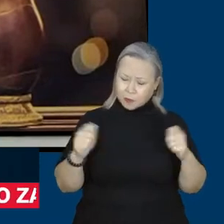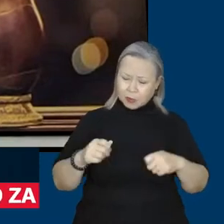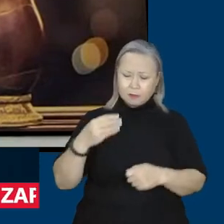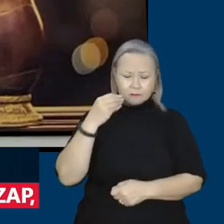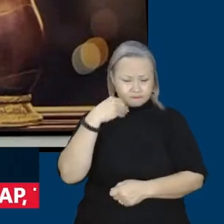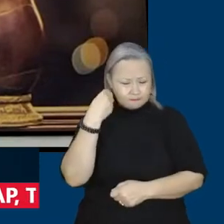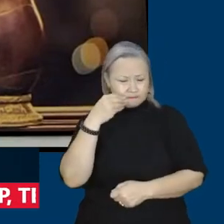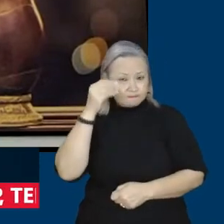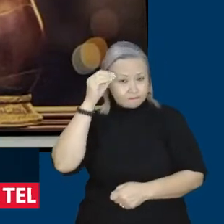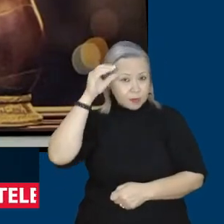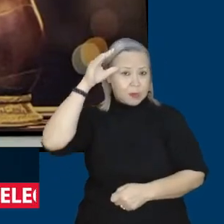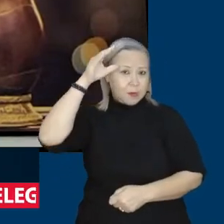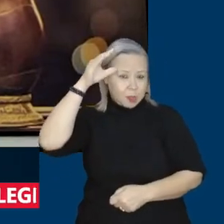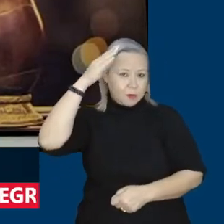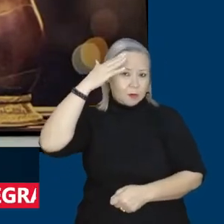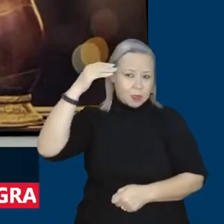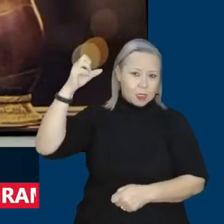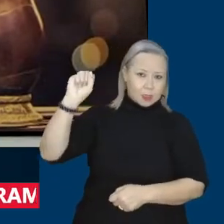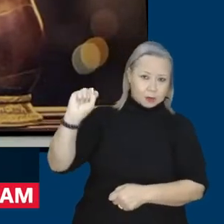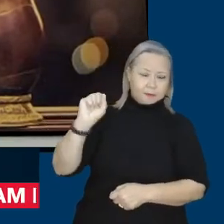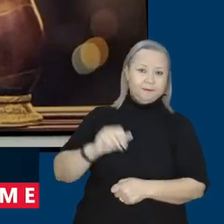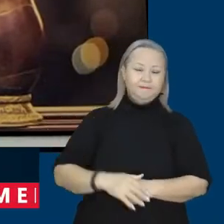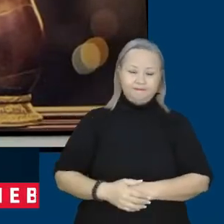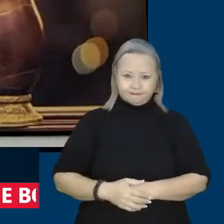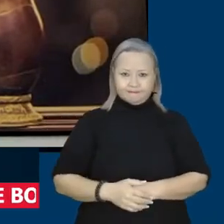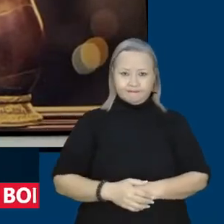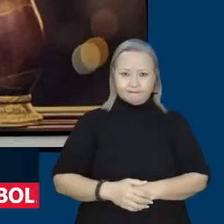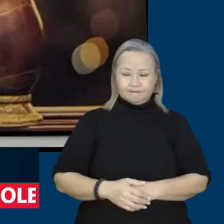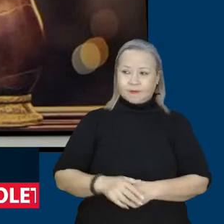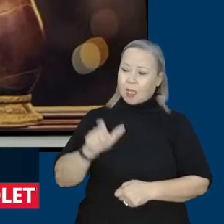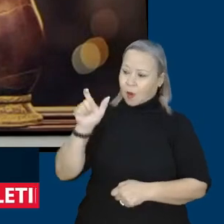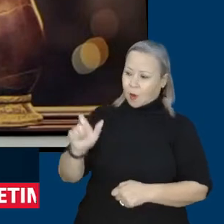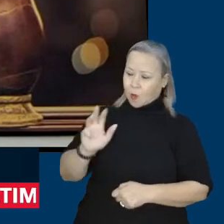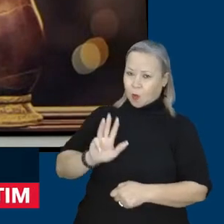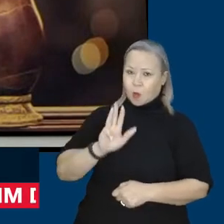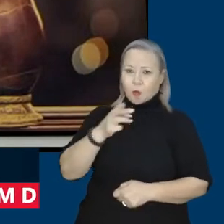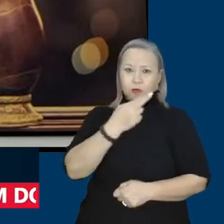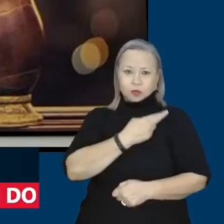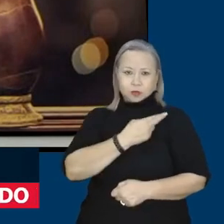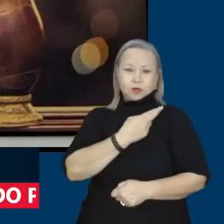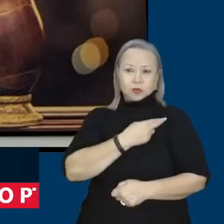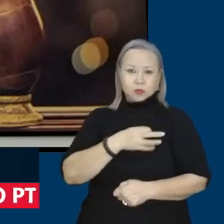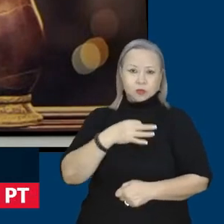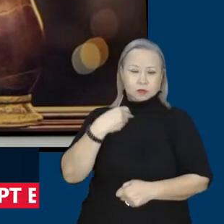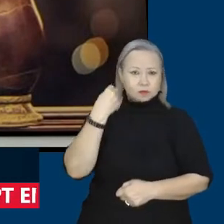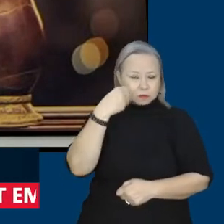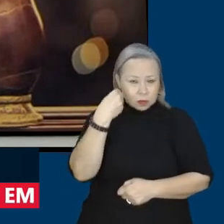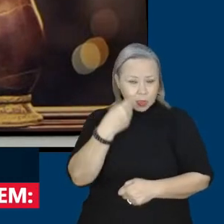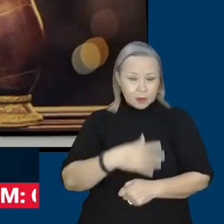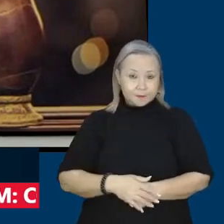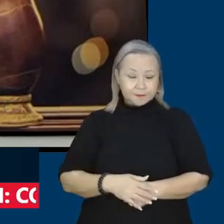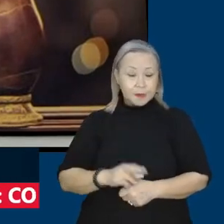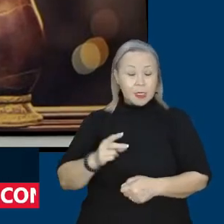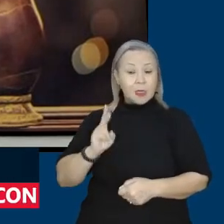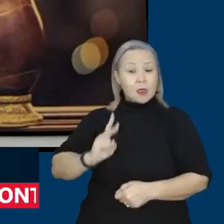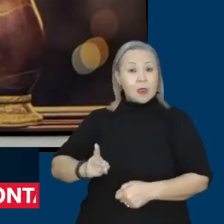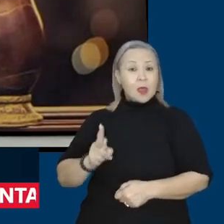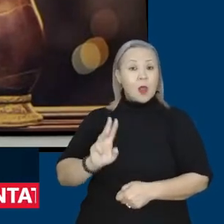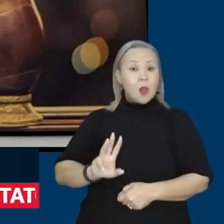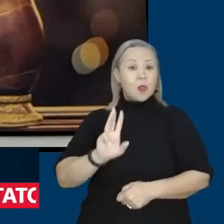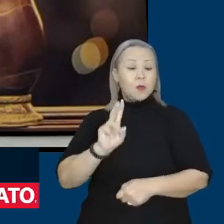que ele tem isso ninguém tem dúvida quanto a isso e ele sempre defendeu essa ideia